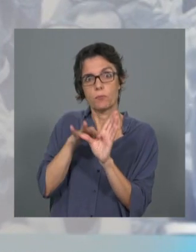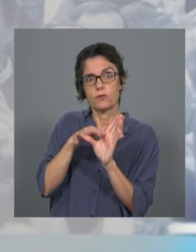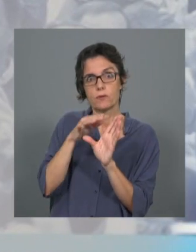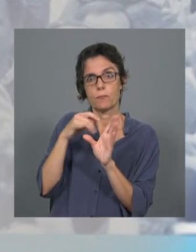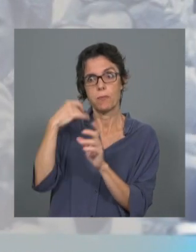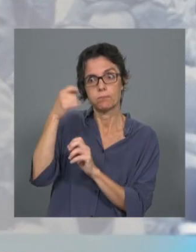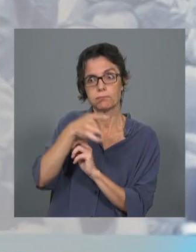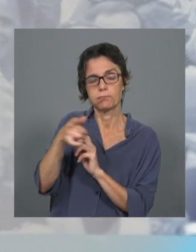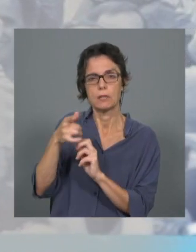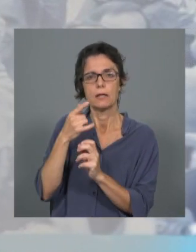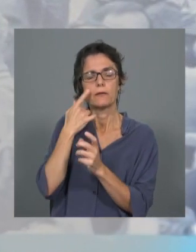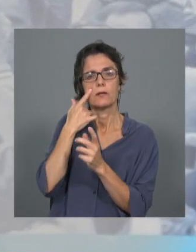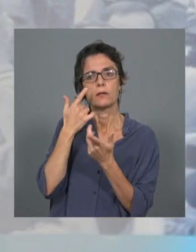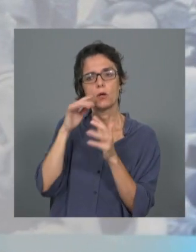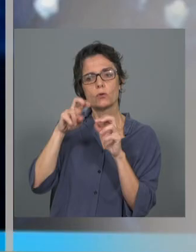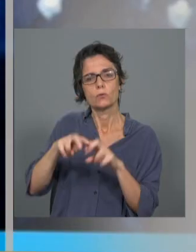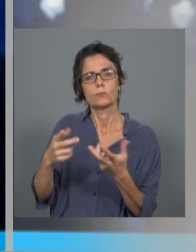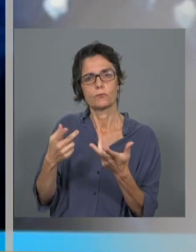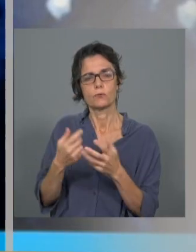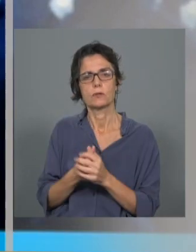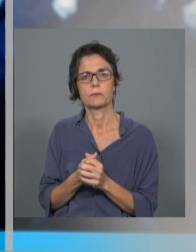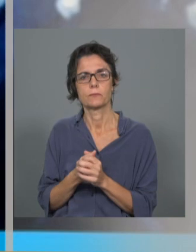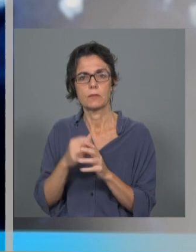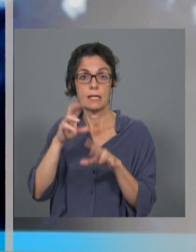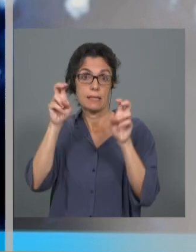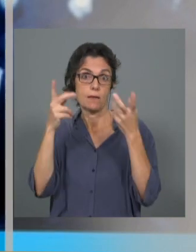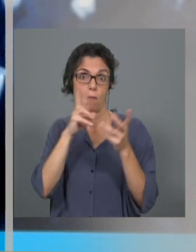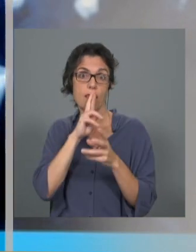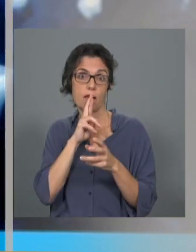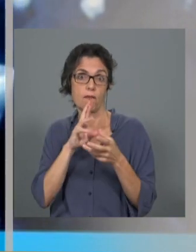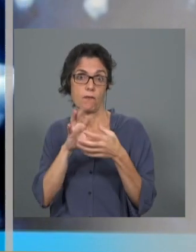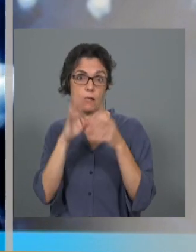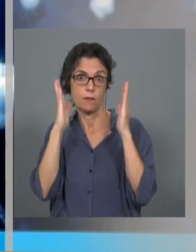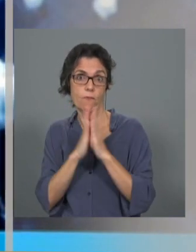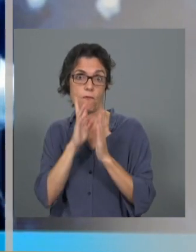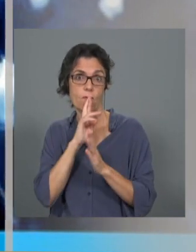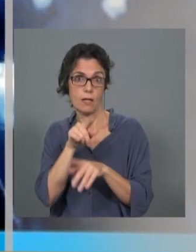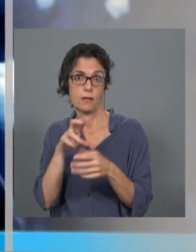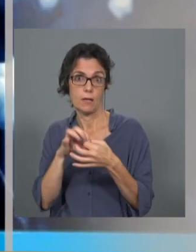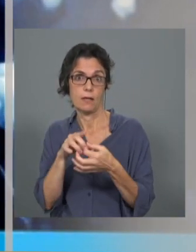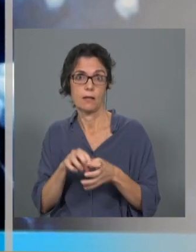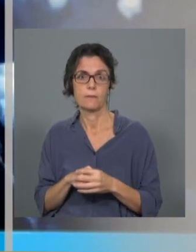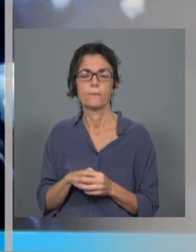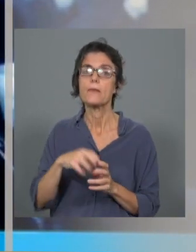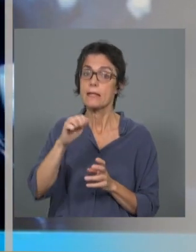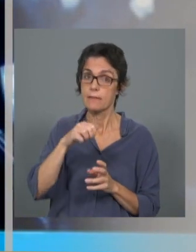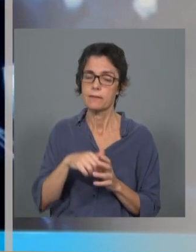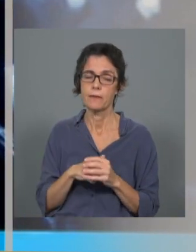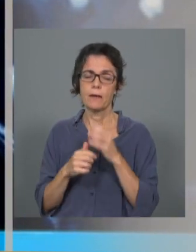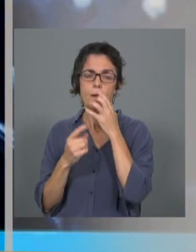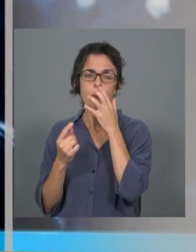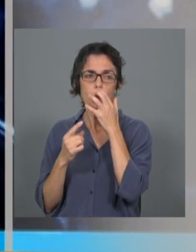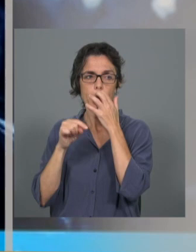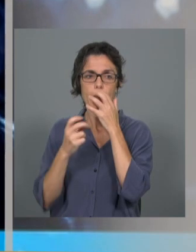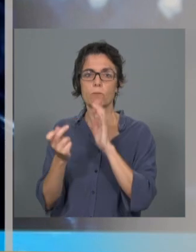assim interessante juntar estes atores. É de facto uma oportunidade única juntarmos um acontecimento histórico